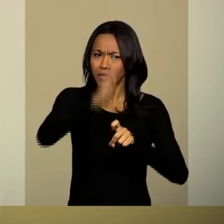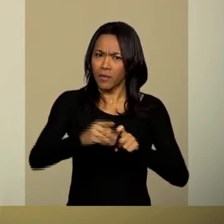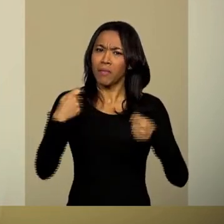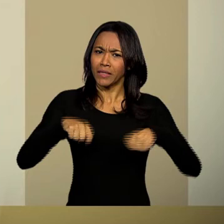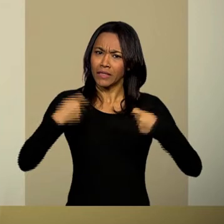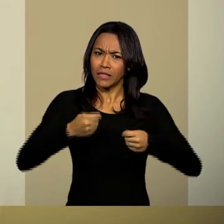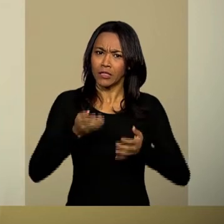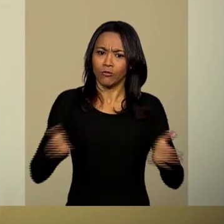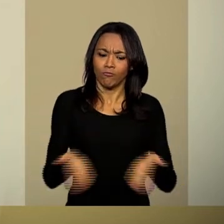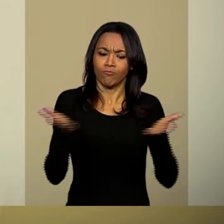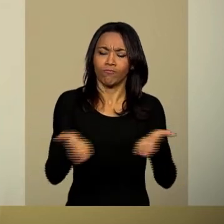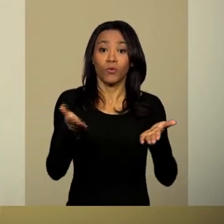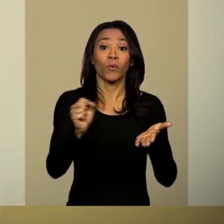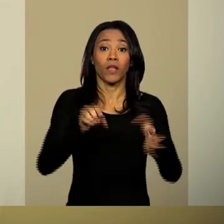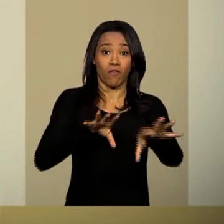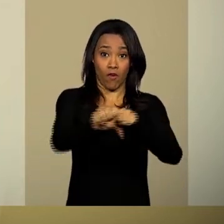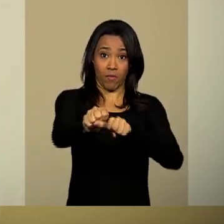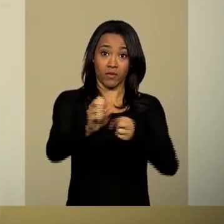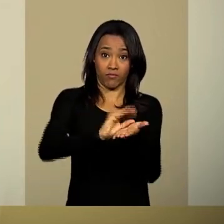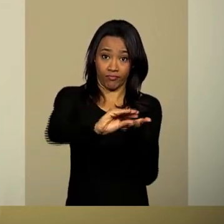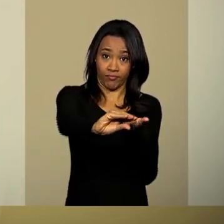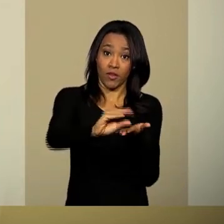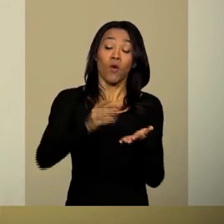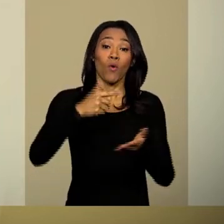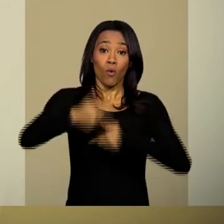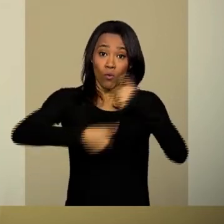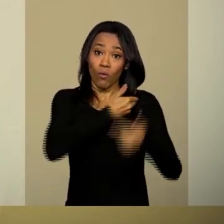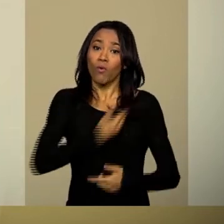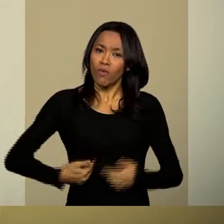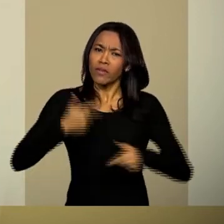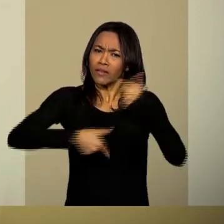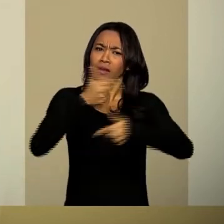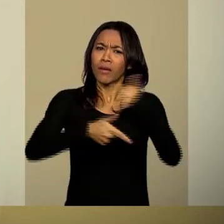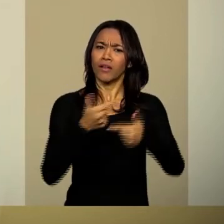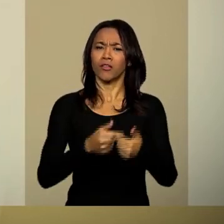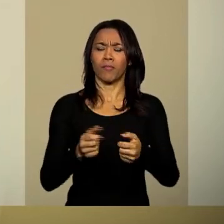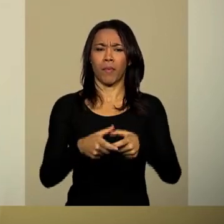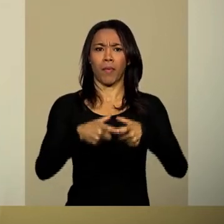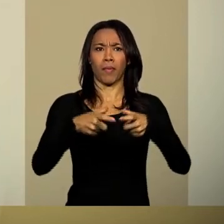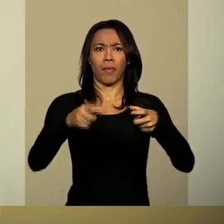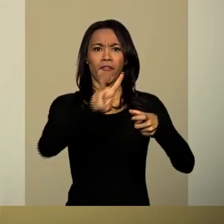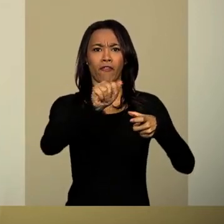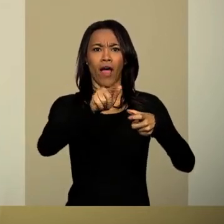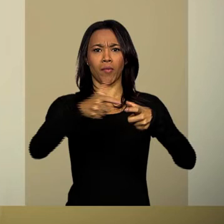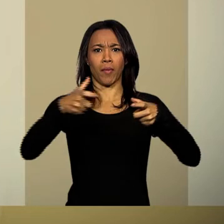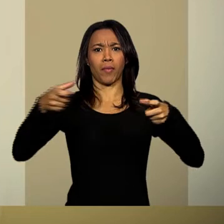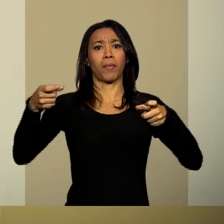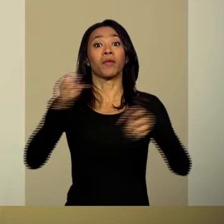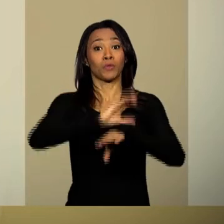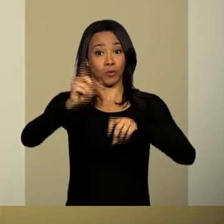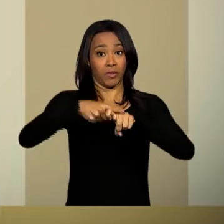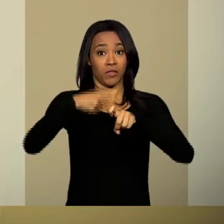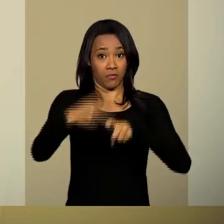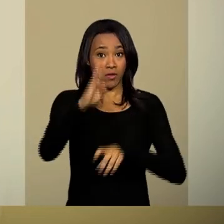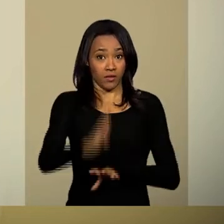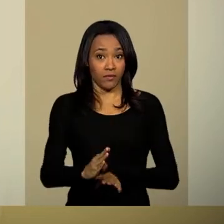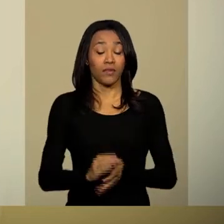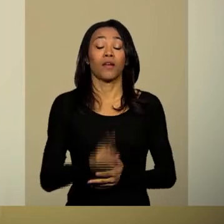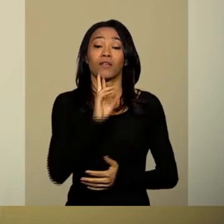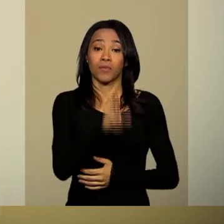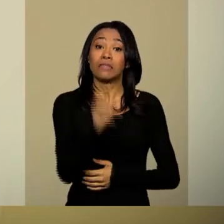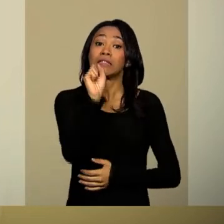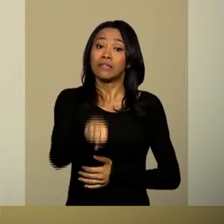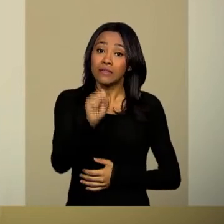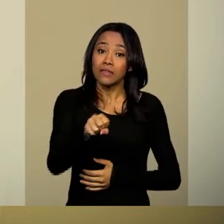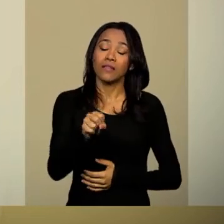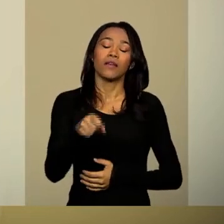investir na formação deles o governo também está trabalhando para aumentar a oferta de vagas nos cursos de medicina aqui no Brasil estamos sim Luciano e